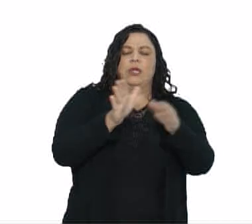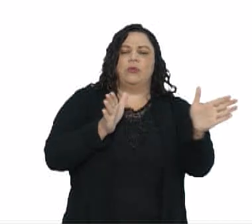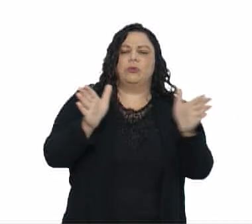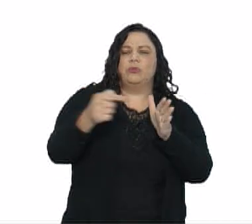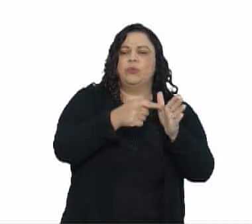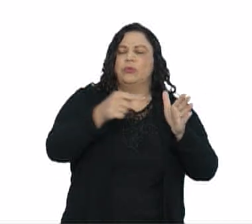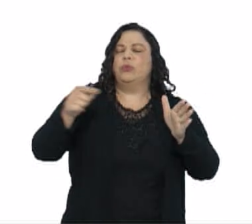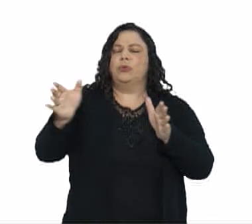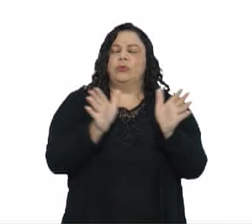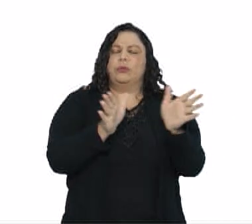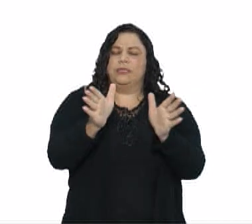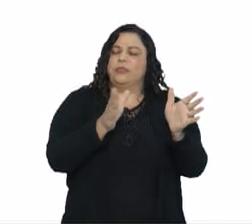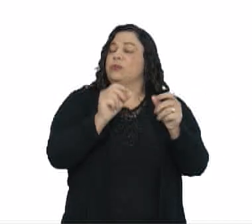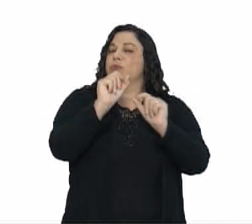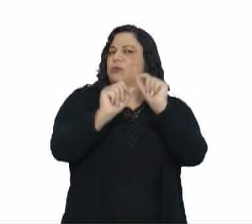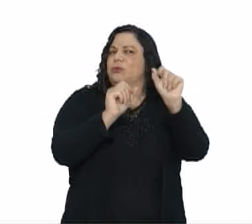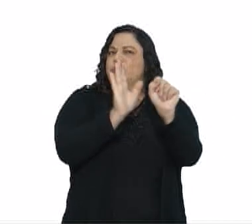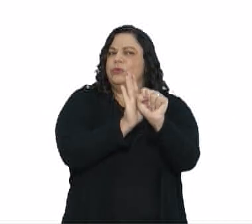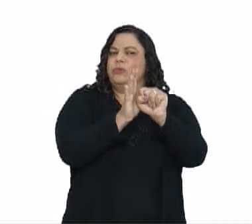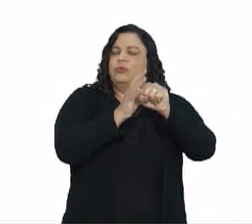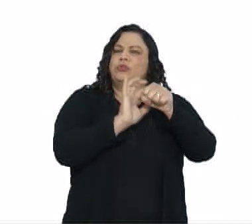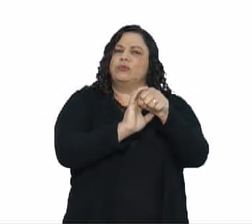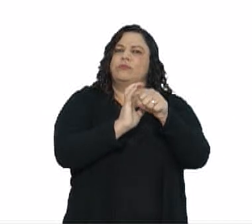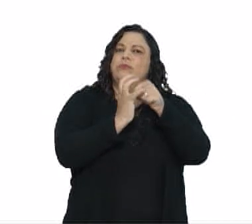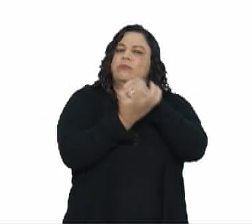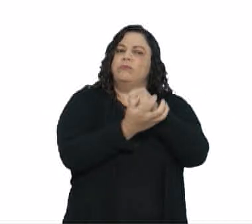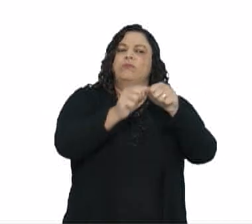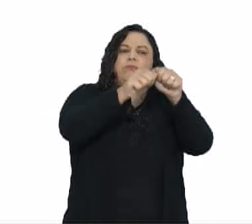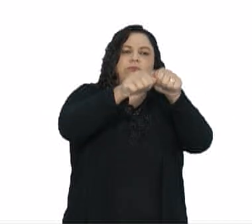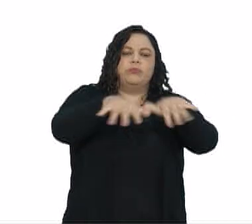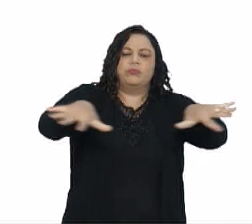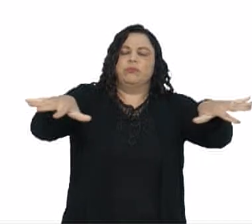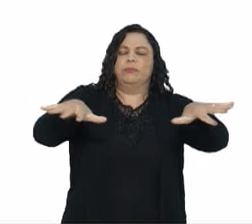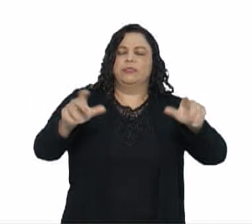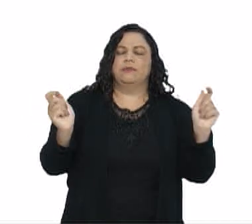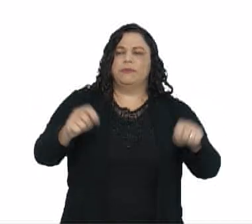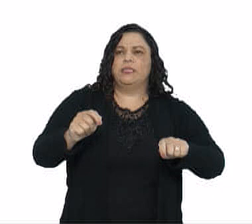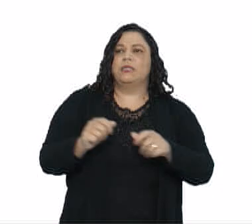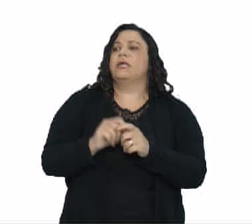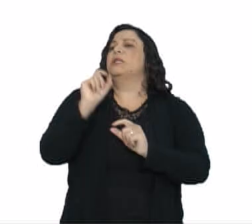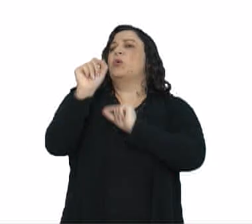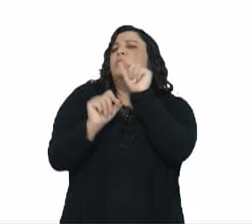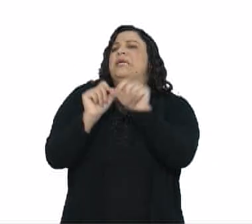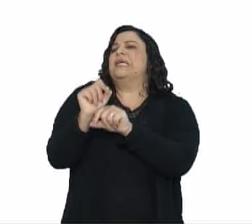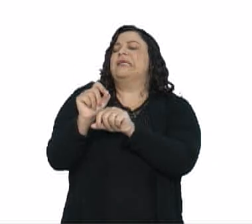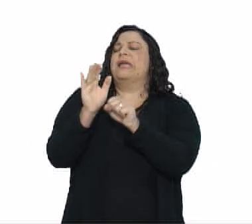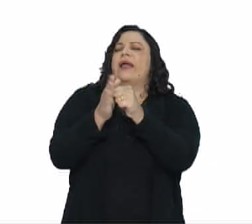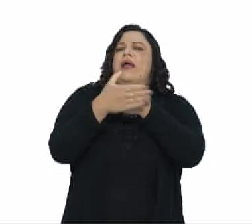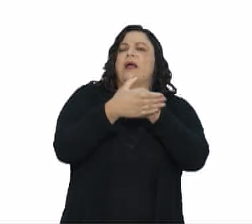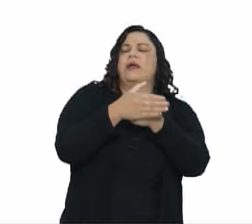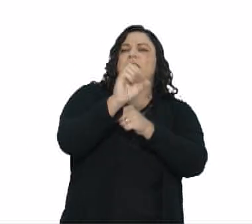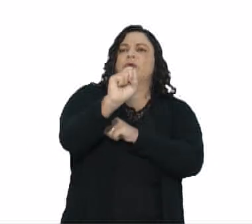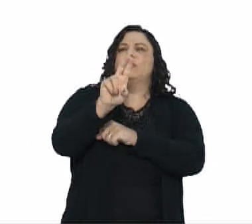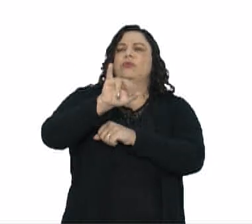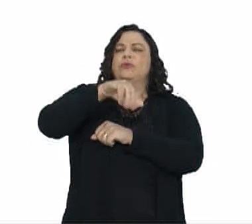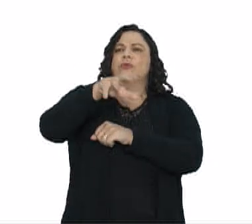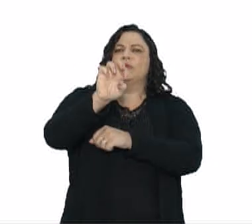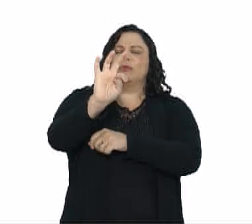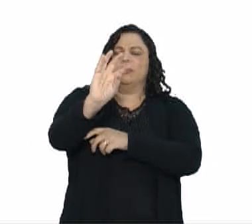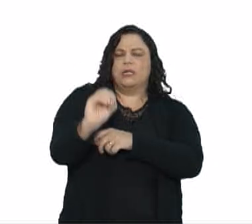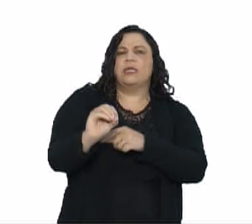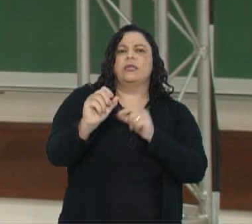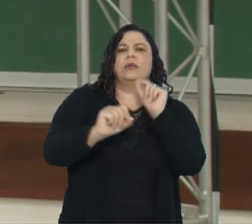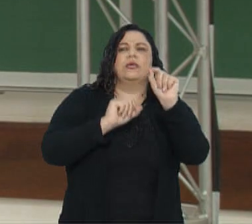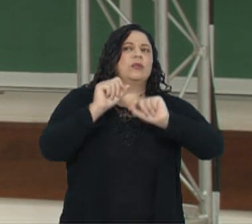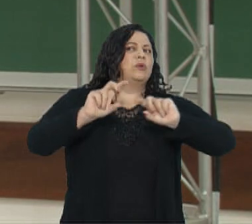26/5/2020. A Câmara é o sujeito da oração, né? Então, veja ali, eu encontro o meu verbo, faço a